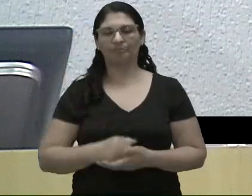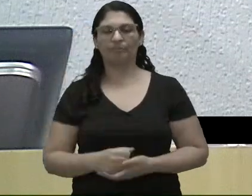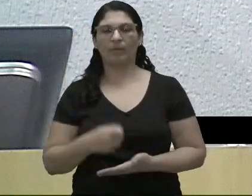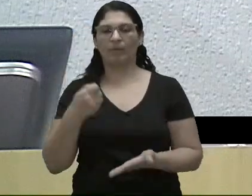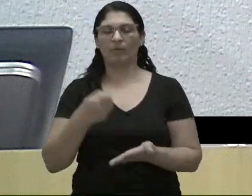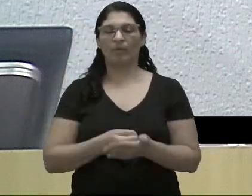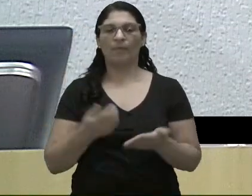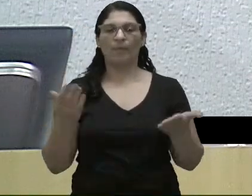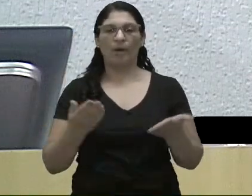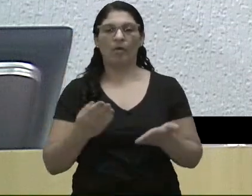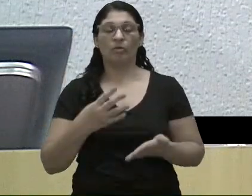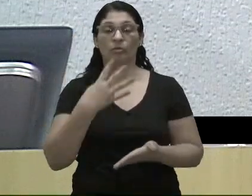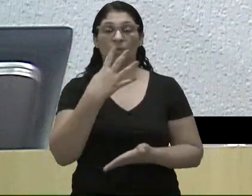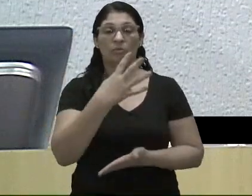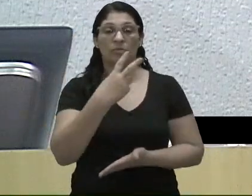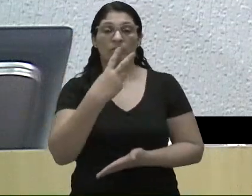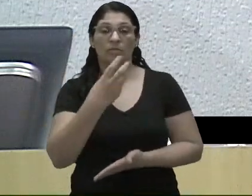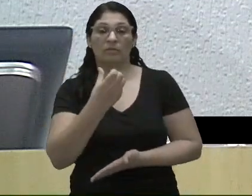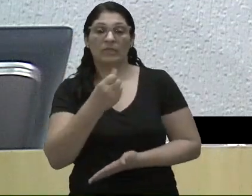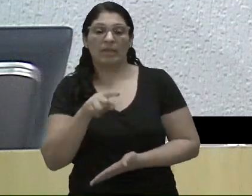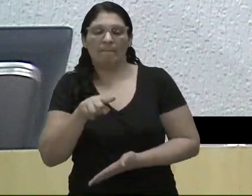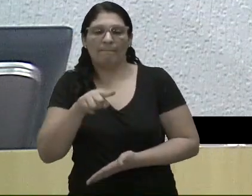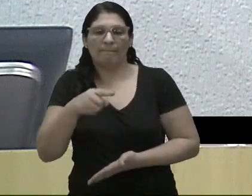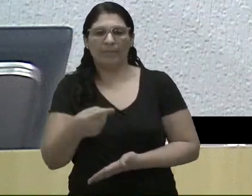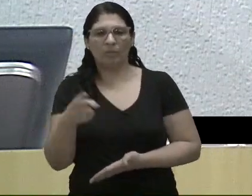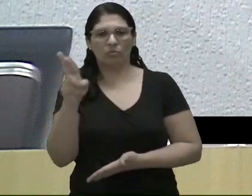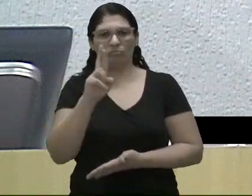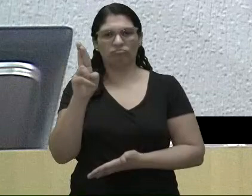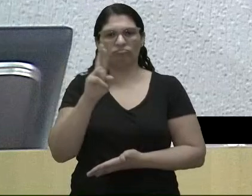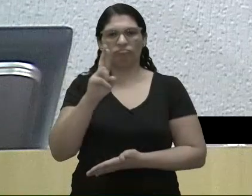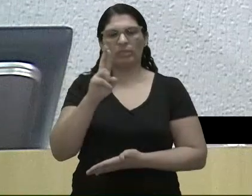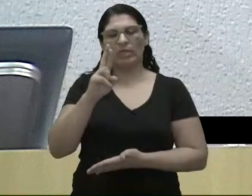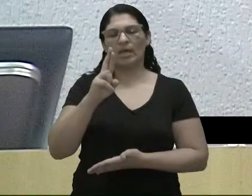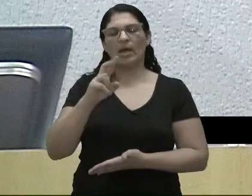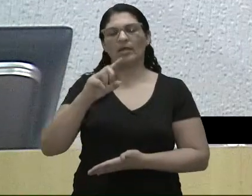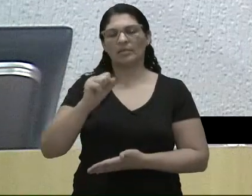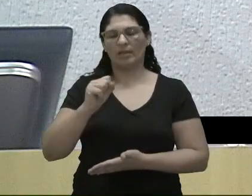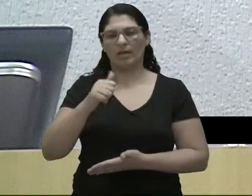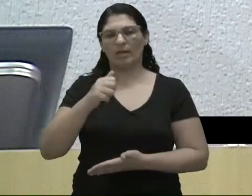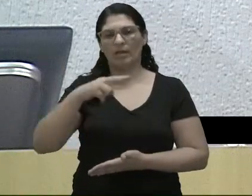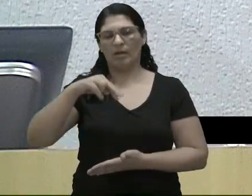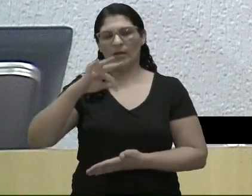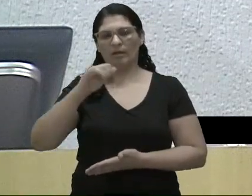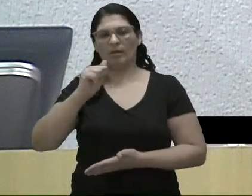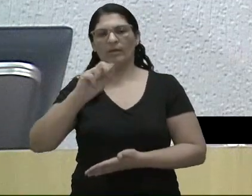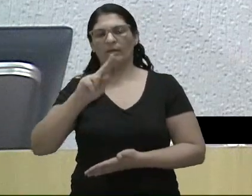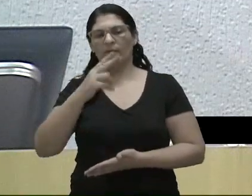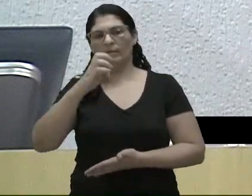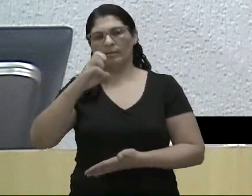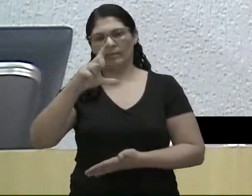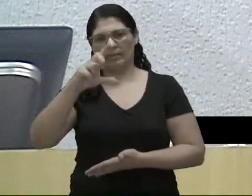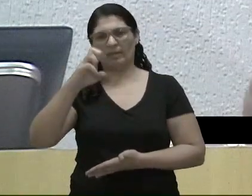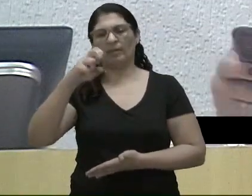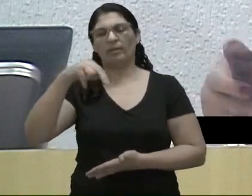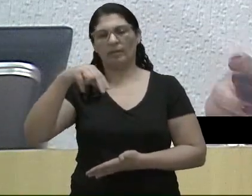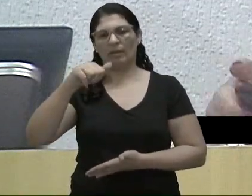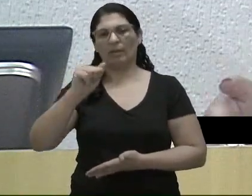repassado R$ 426 mil para o Santa Helena e R$ 451 mil para